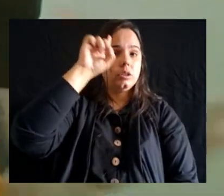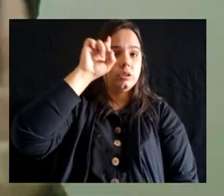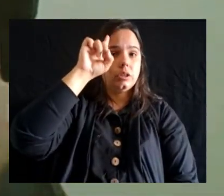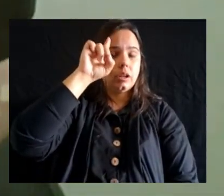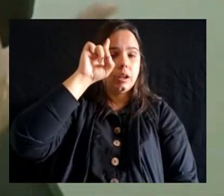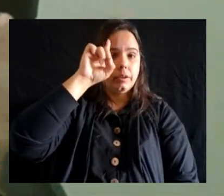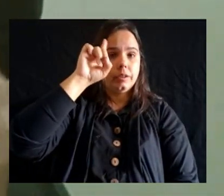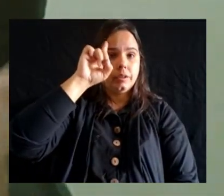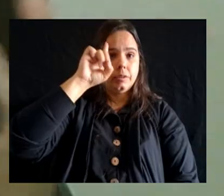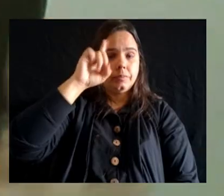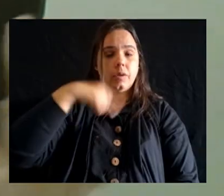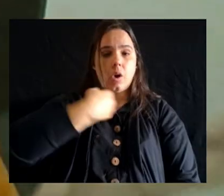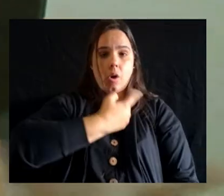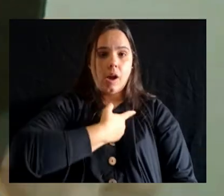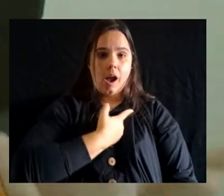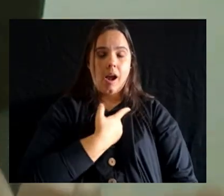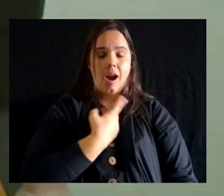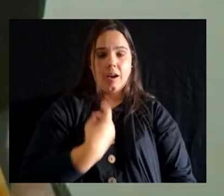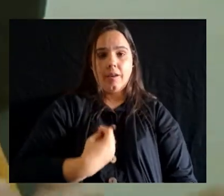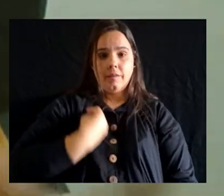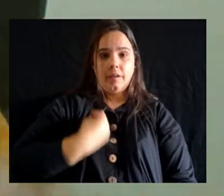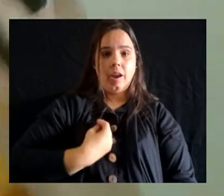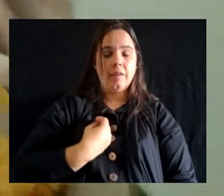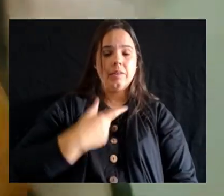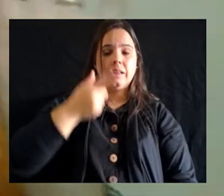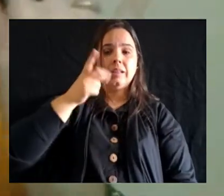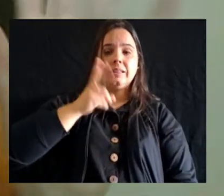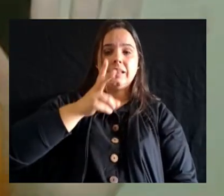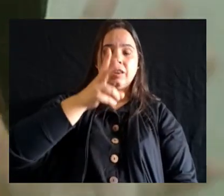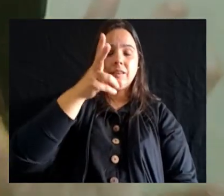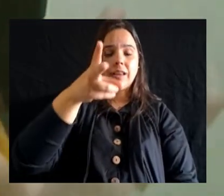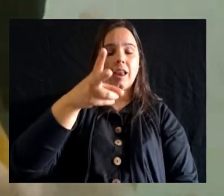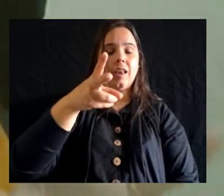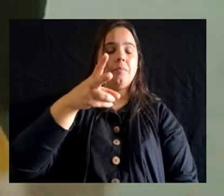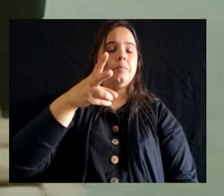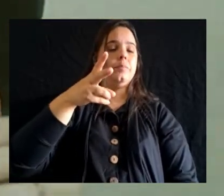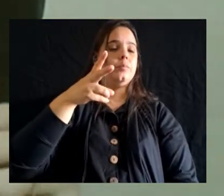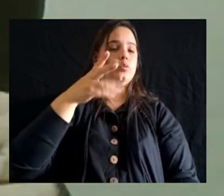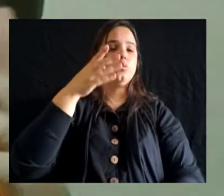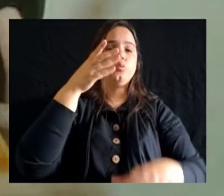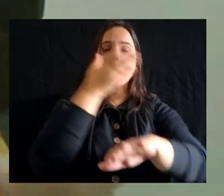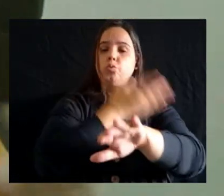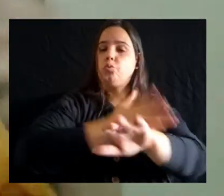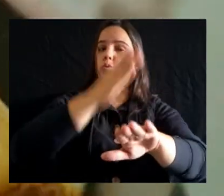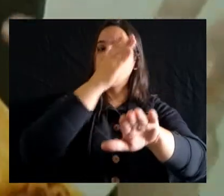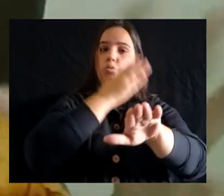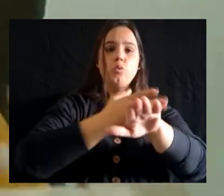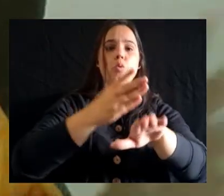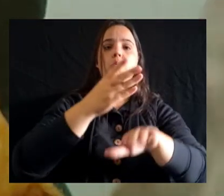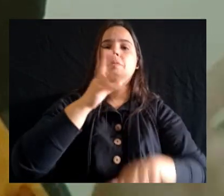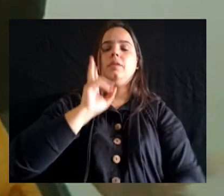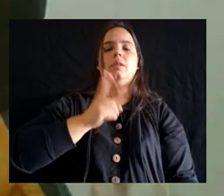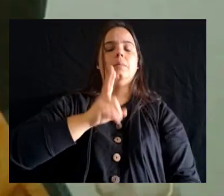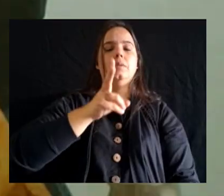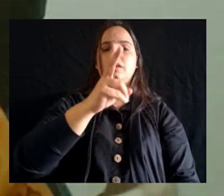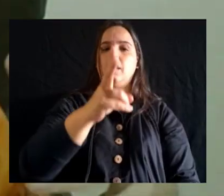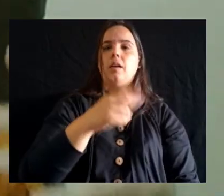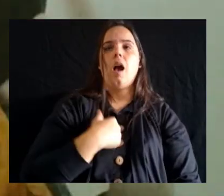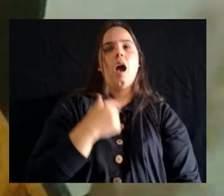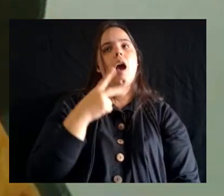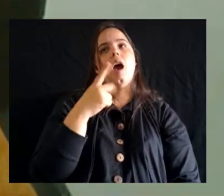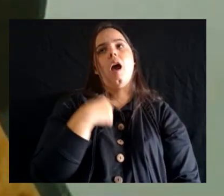muito no automático. Isso. Né? A gente só vai vivendo, né? E aí, eu vou comer. Eu sento,